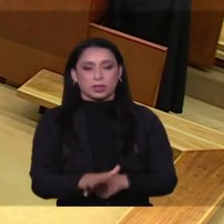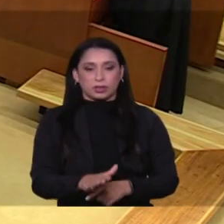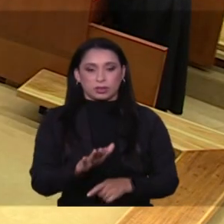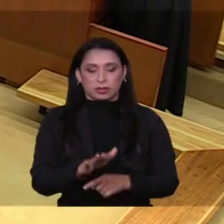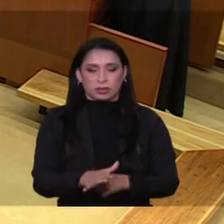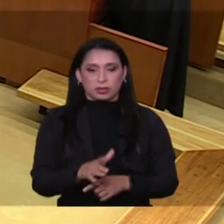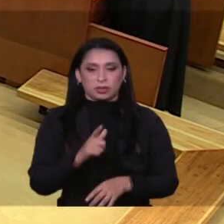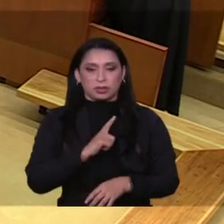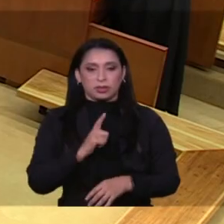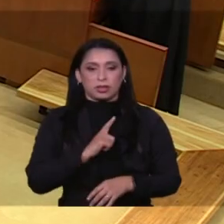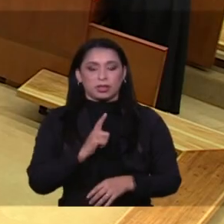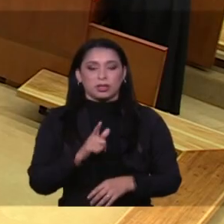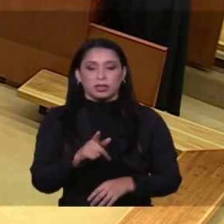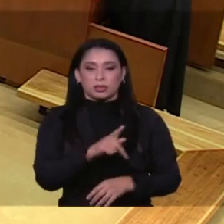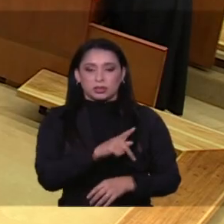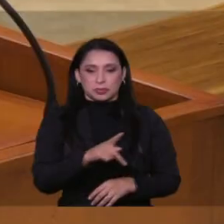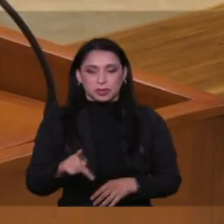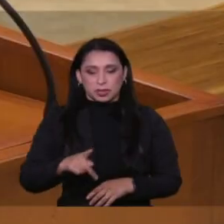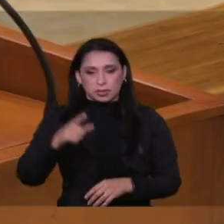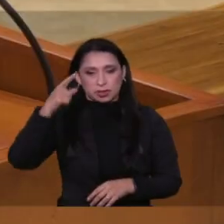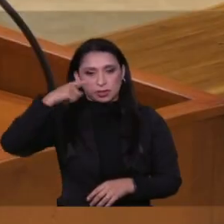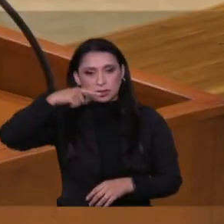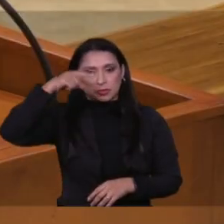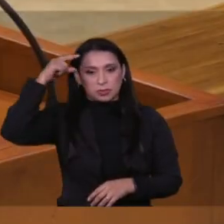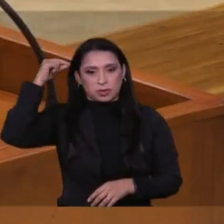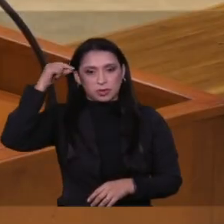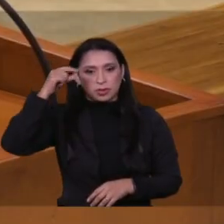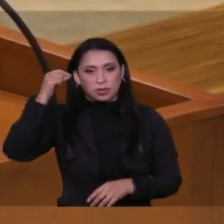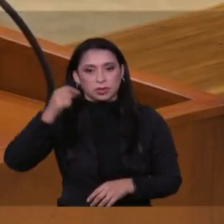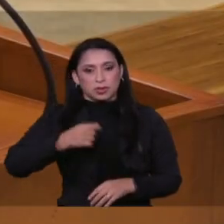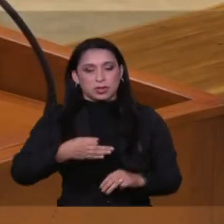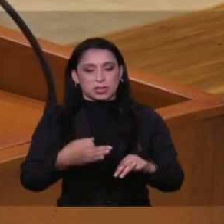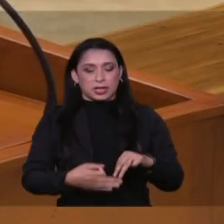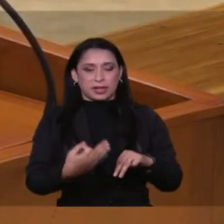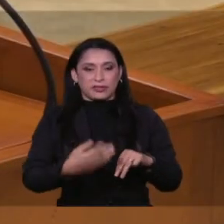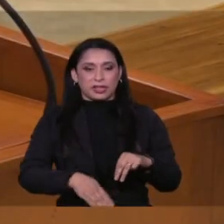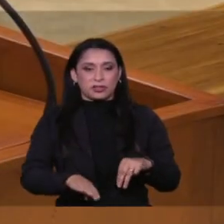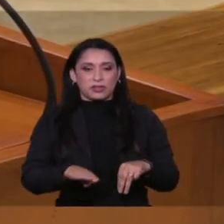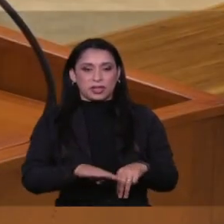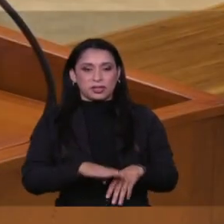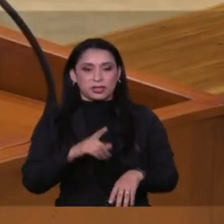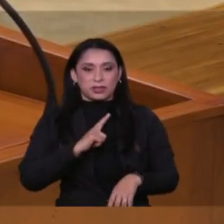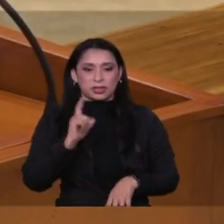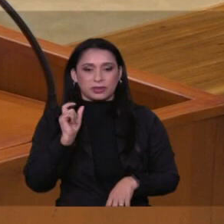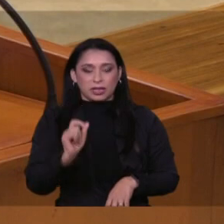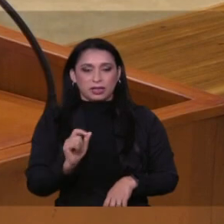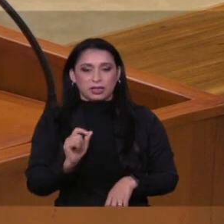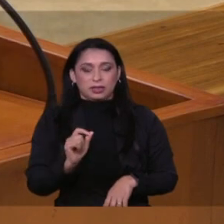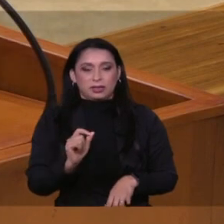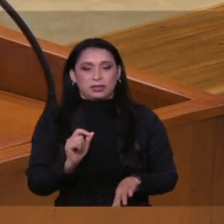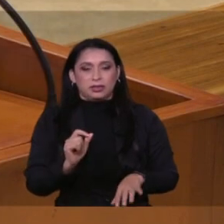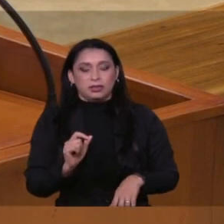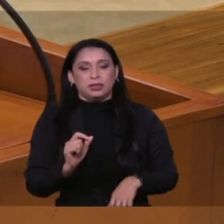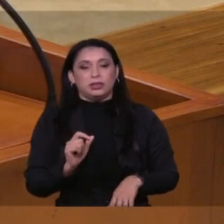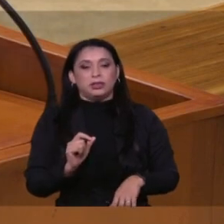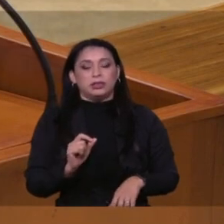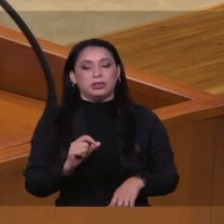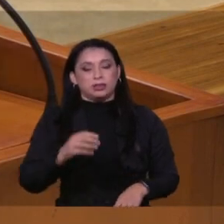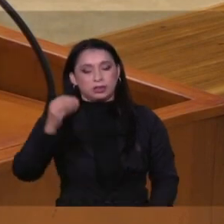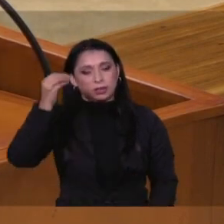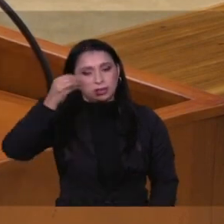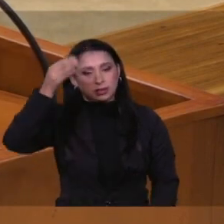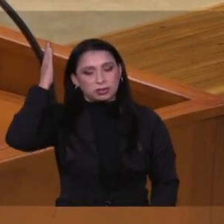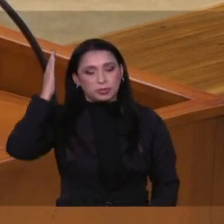Excelência, ministro-presidente Luiz Roberto Barroso, nossa ministra Carmen Lúcia, senhor ministro Luiz Fux, Alexandre de Moraes,